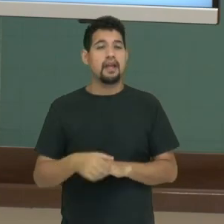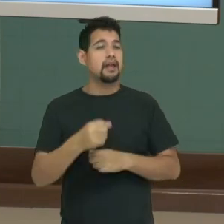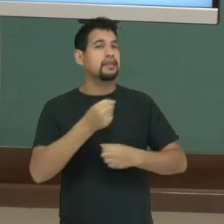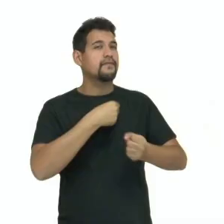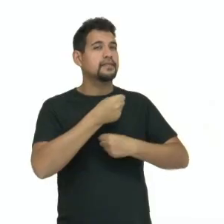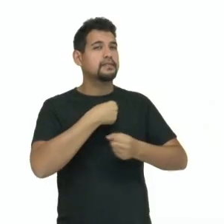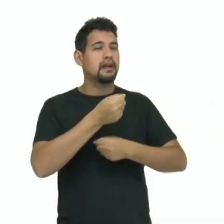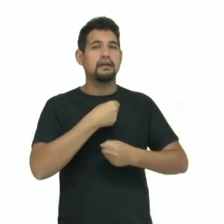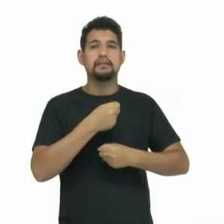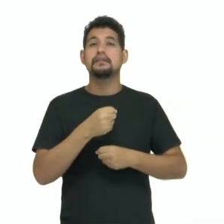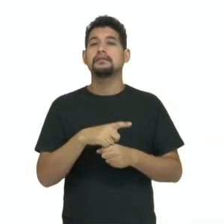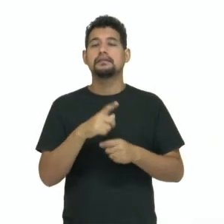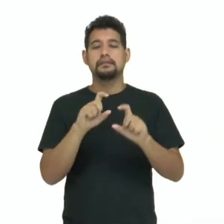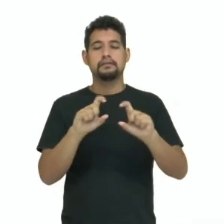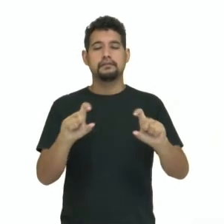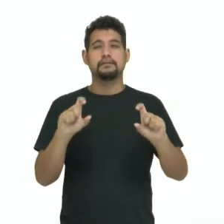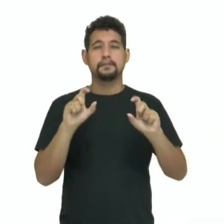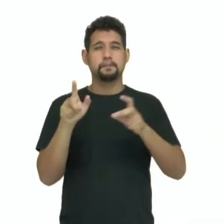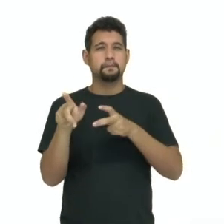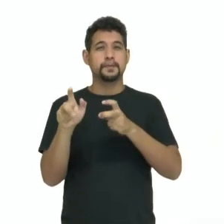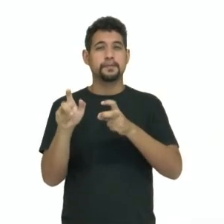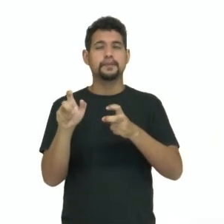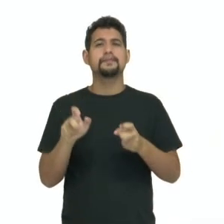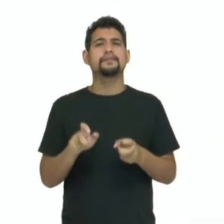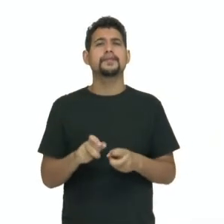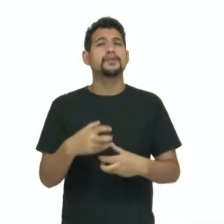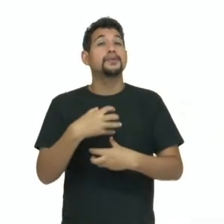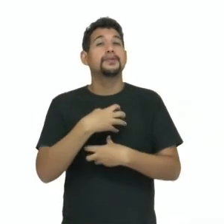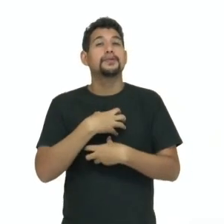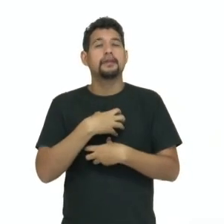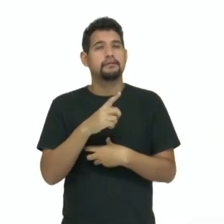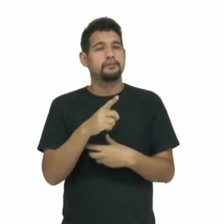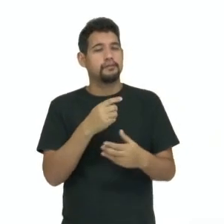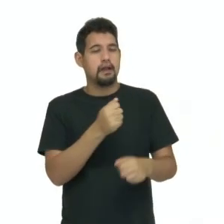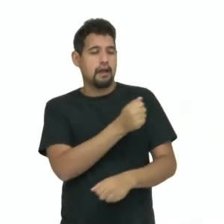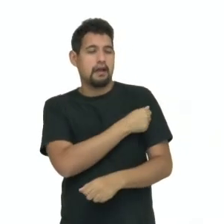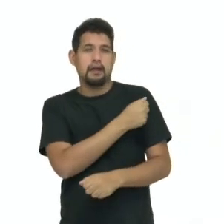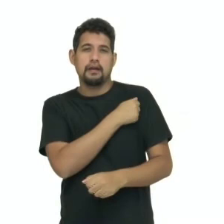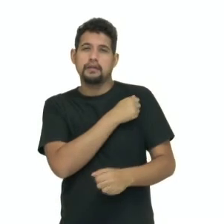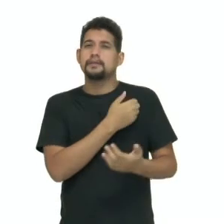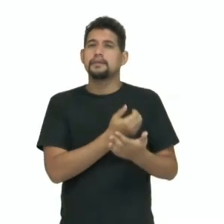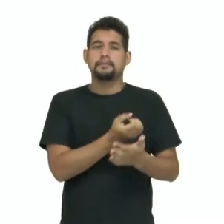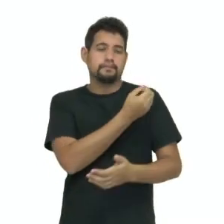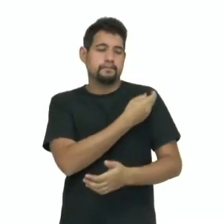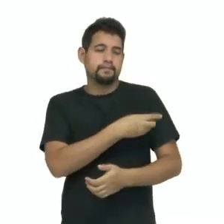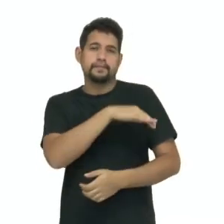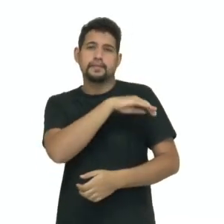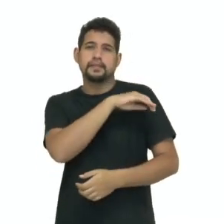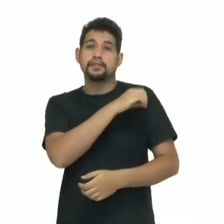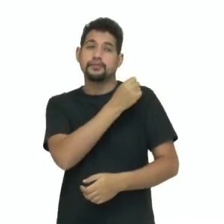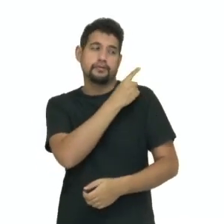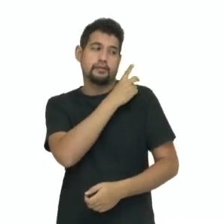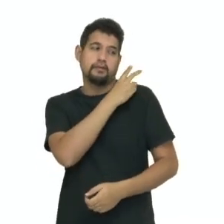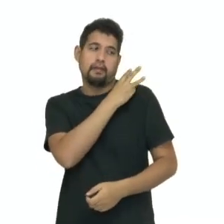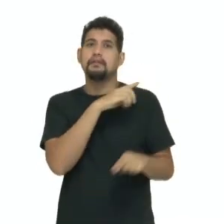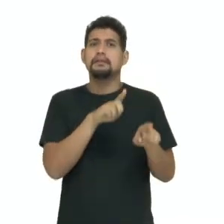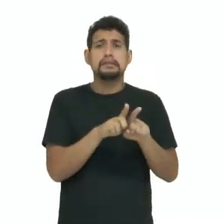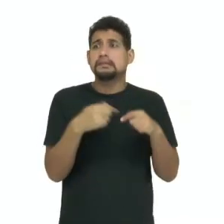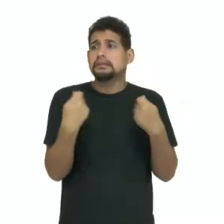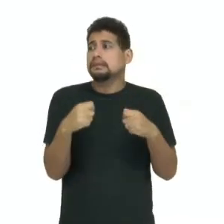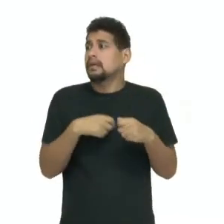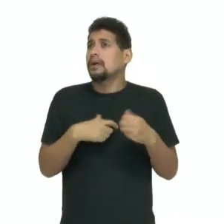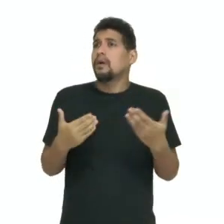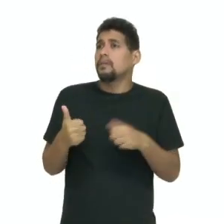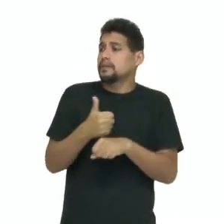Entrevista. Mais um trecho, acompanhe. O fato de estudantes do ensino médio serem pressionados a decidir uma carreira